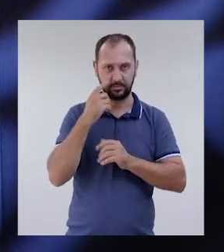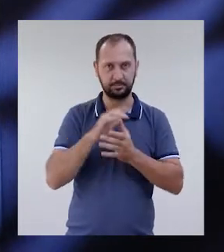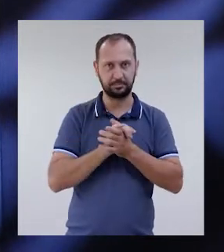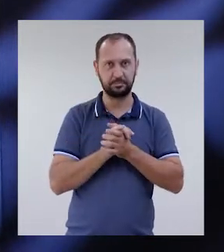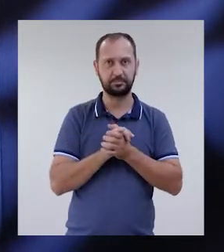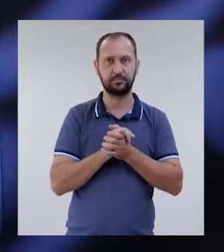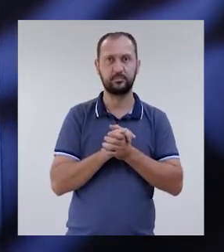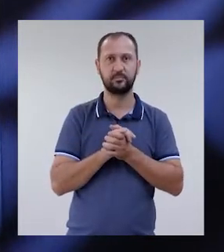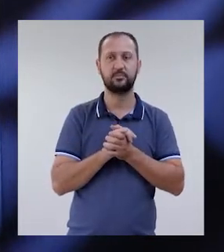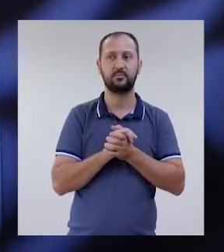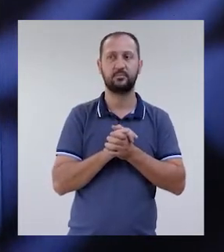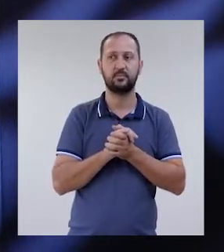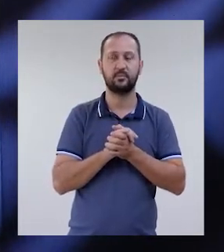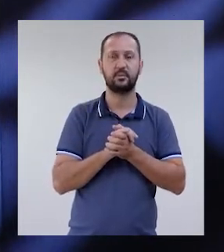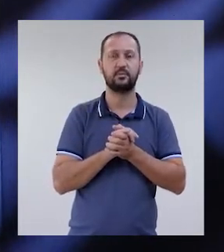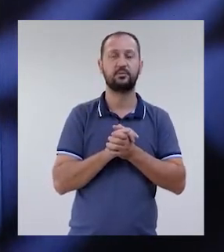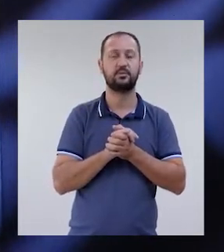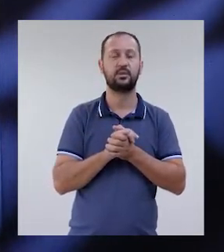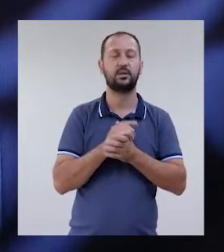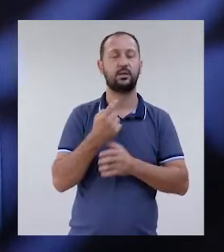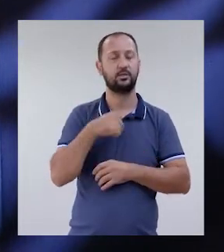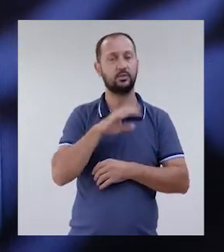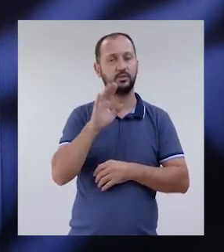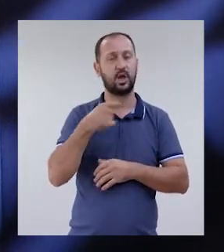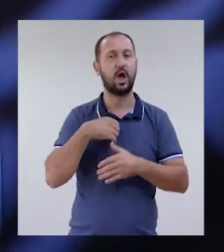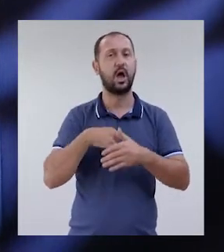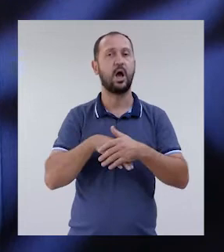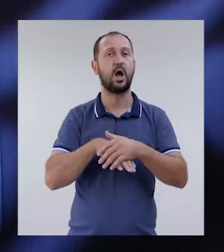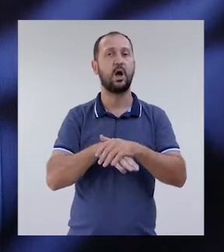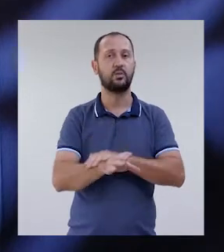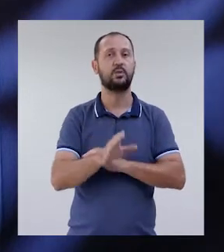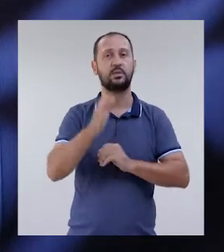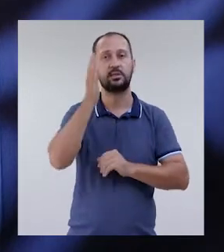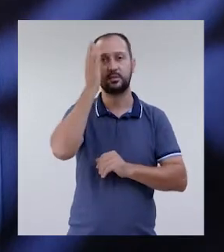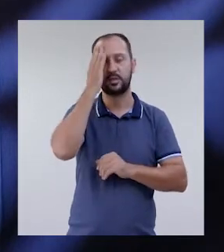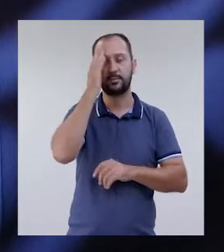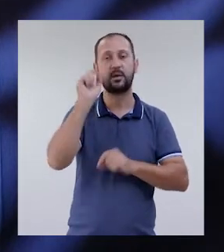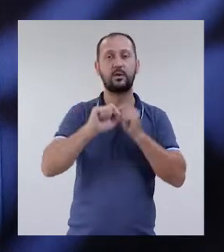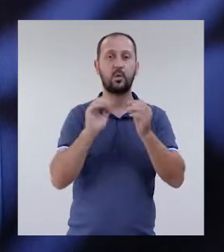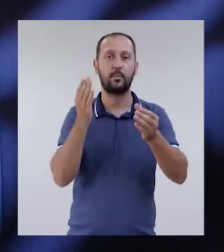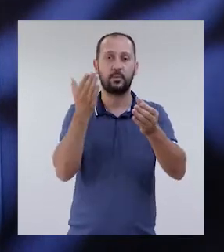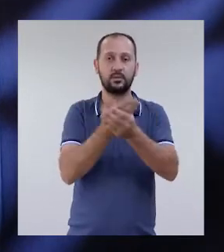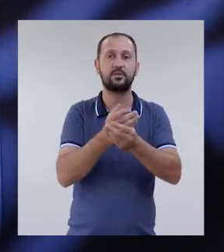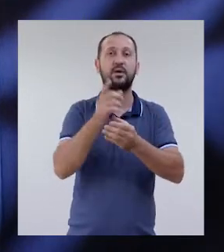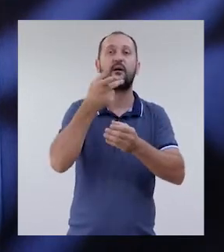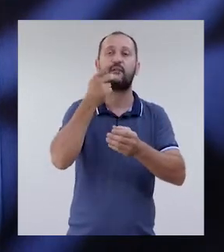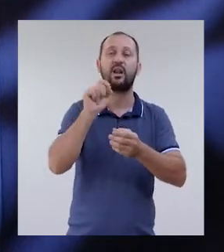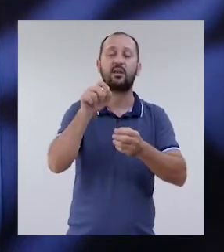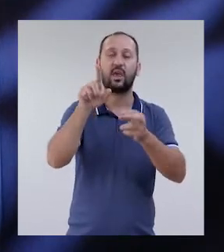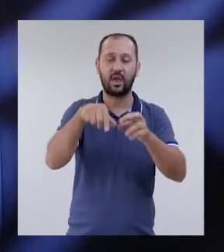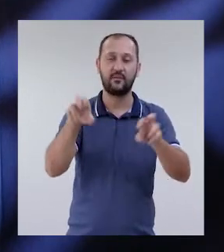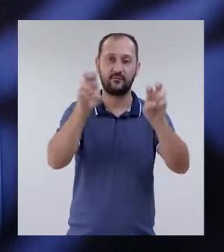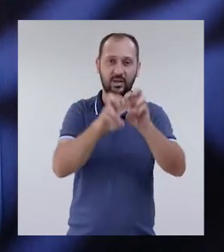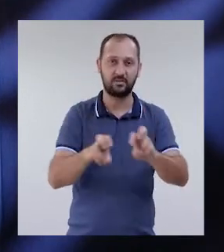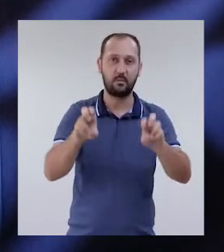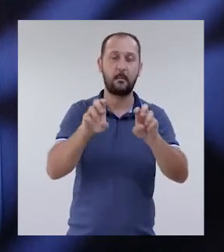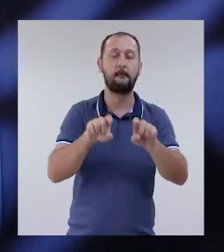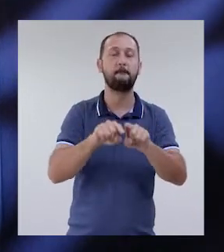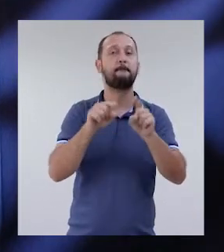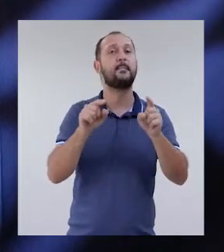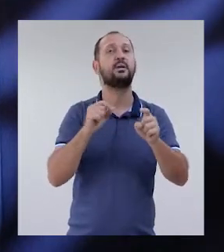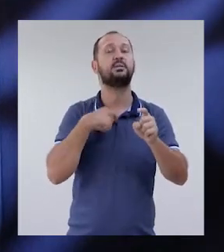Quer dizer, a gente já estava, né, acostumado a saber que o processo era virtual, né? Mas o